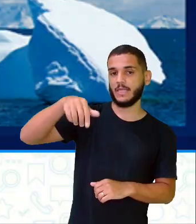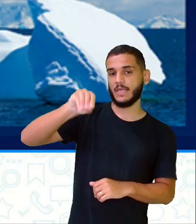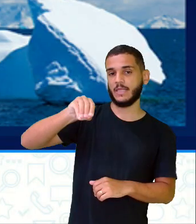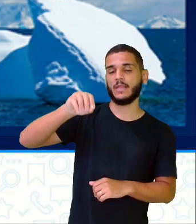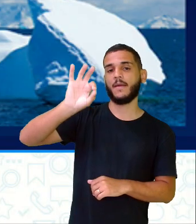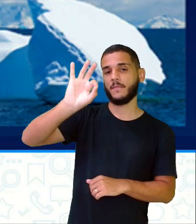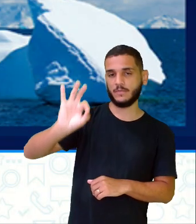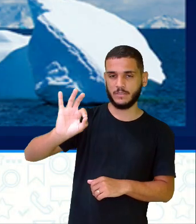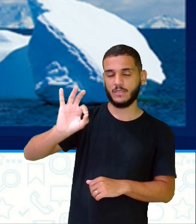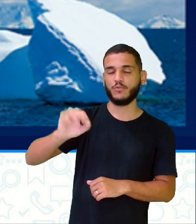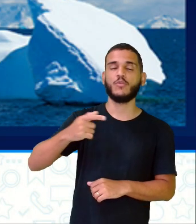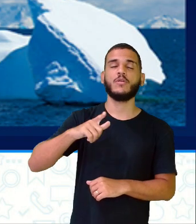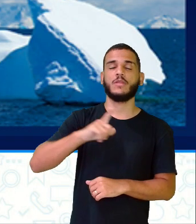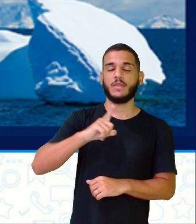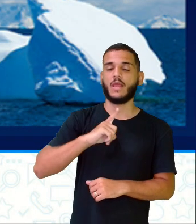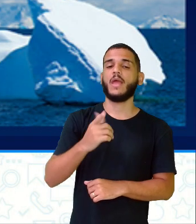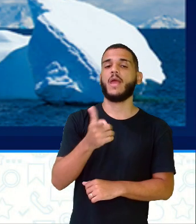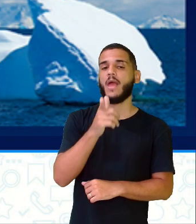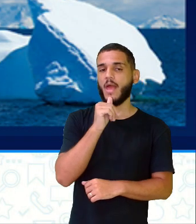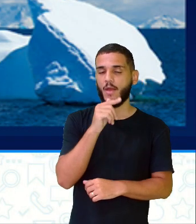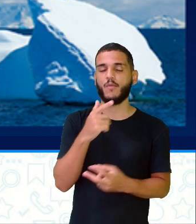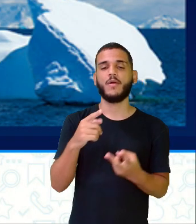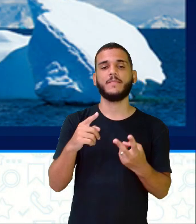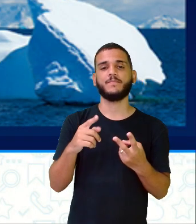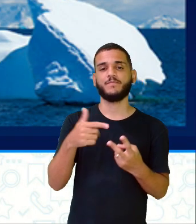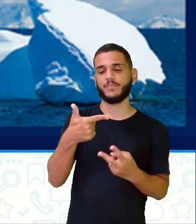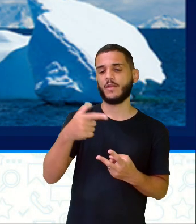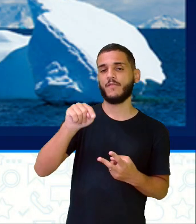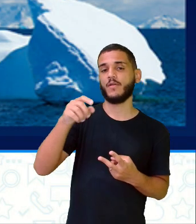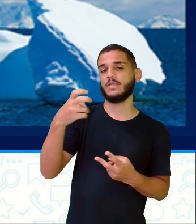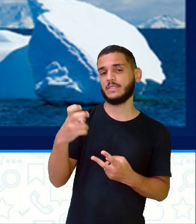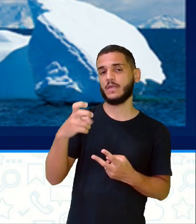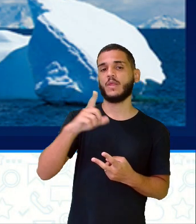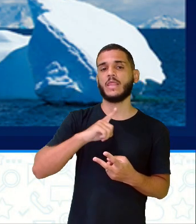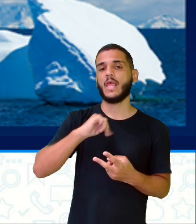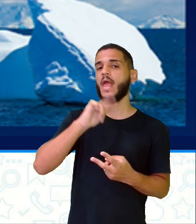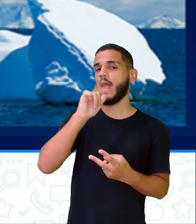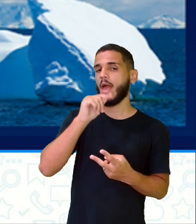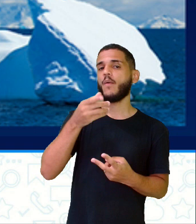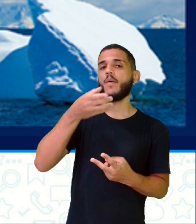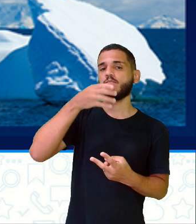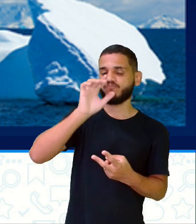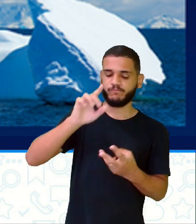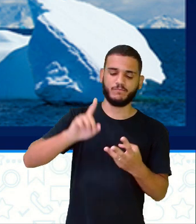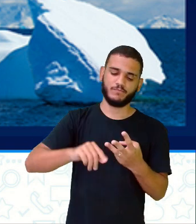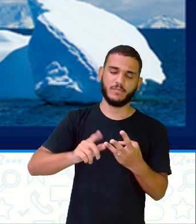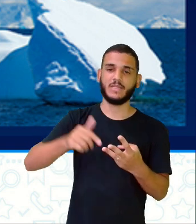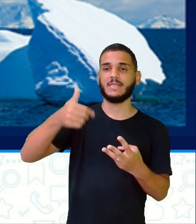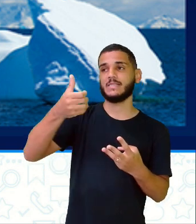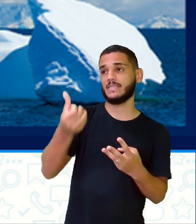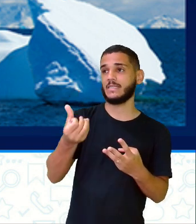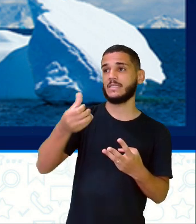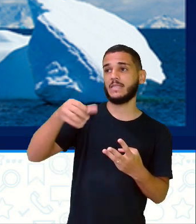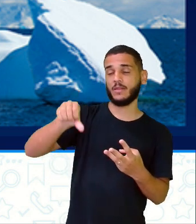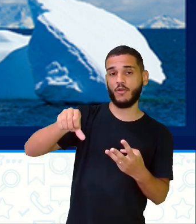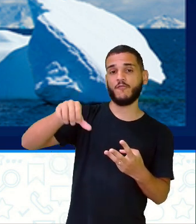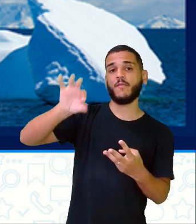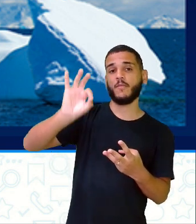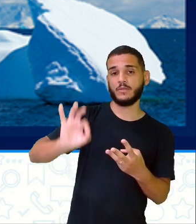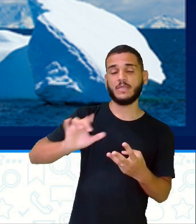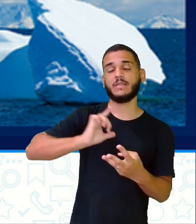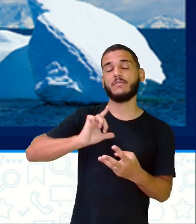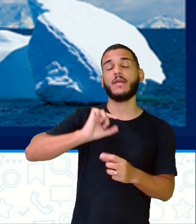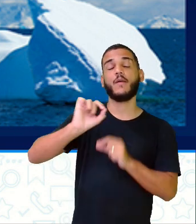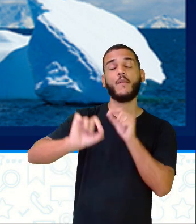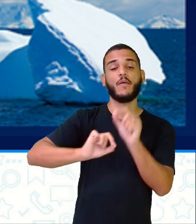superfície é composta por água, só 2,5% tem por cento de água doce e 69% de água se concentra